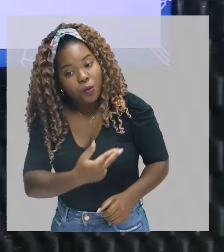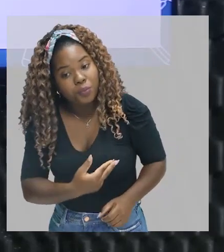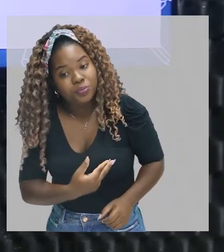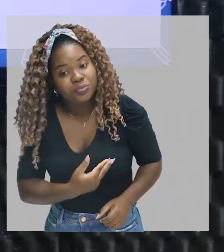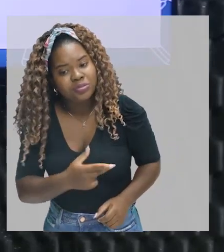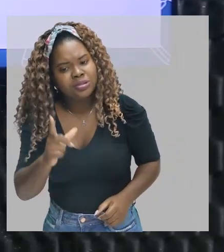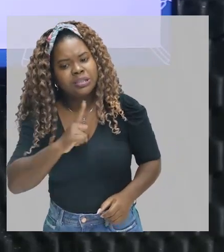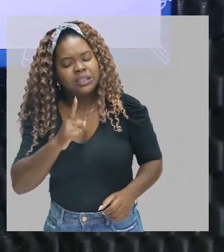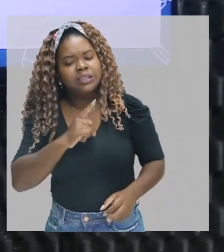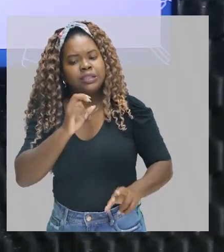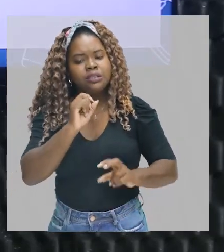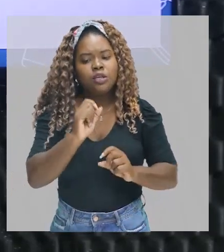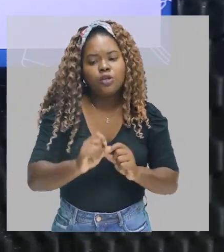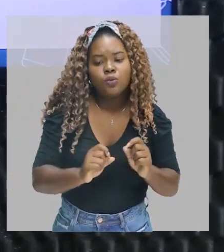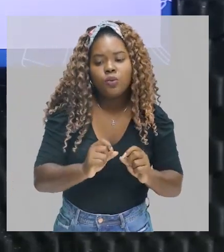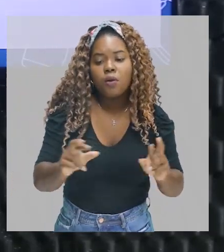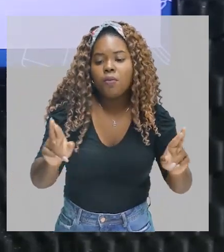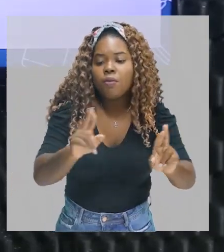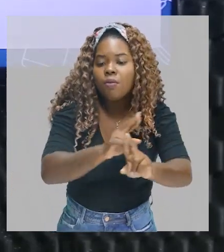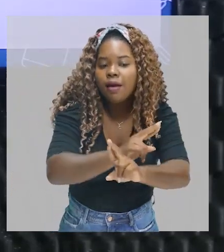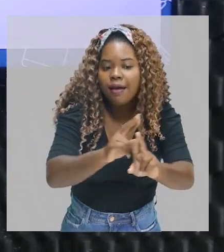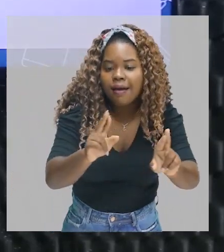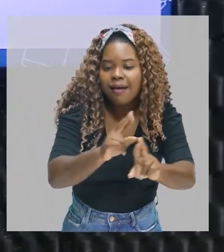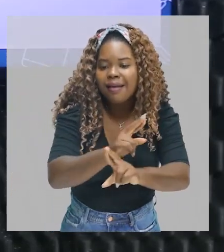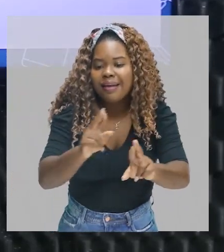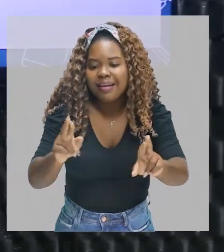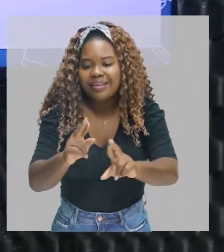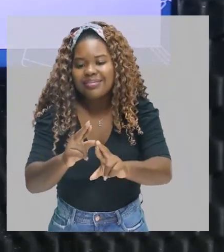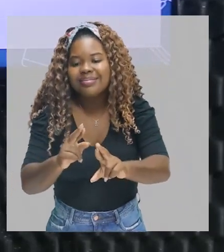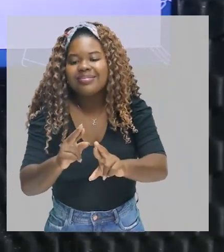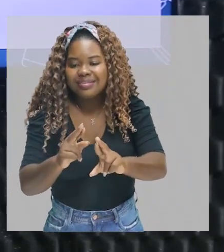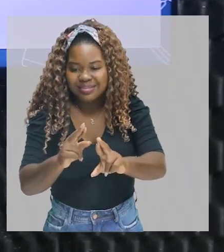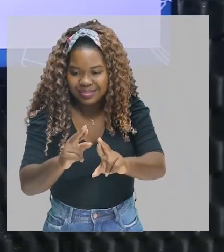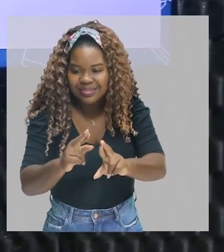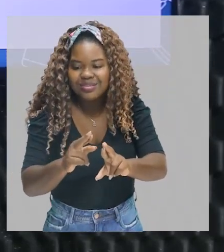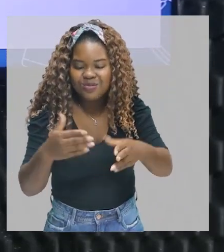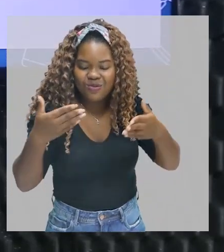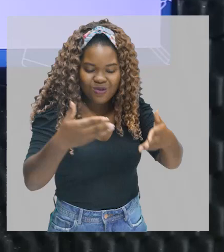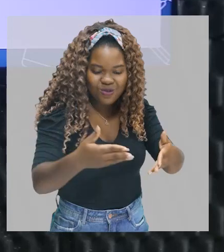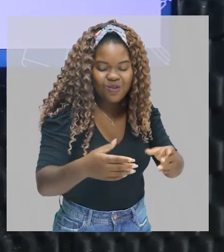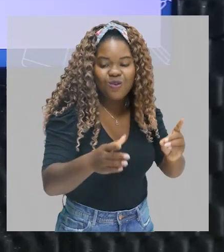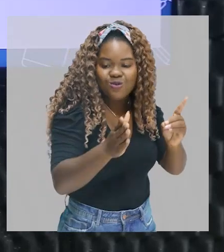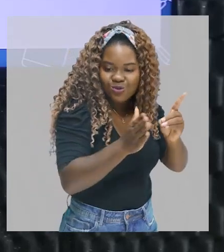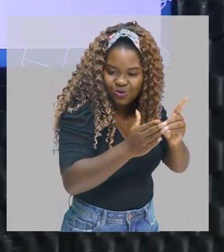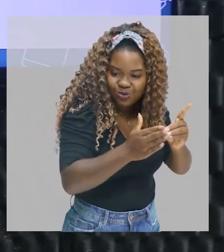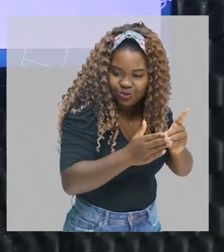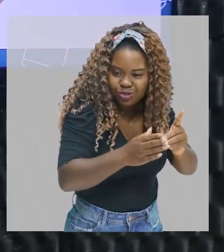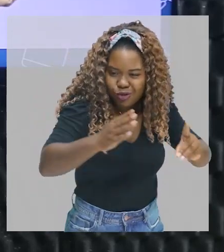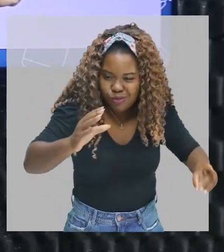uma evidência à figura do índio como um herói, por exemplo, tá?